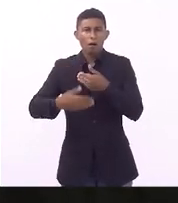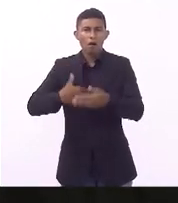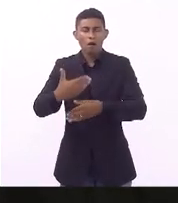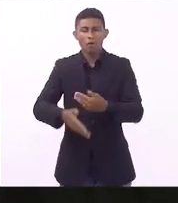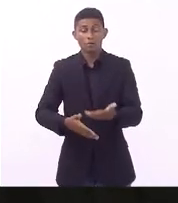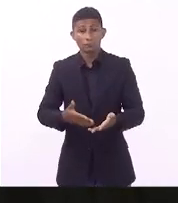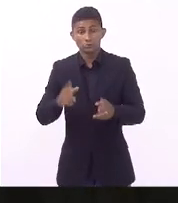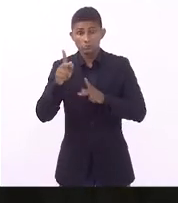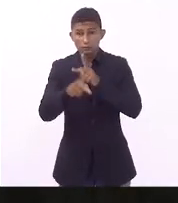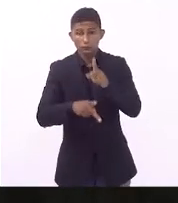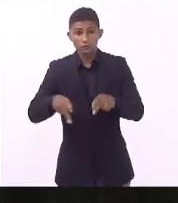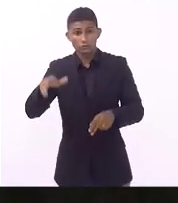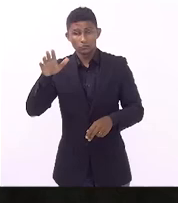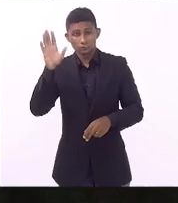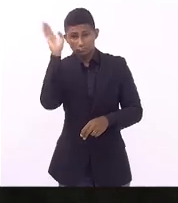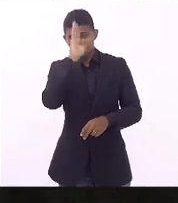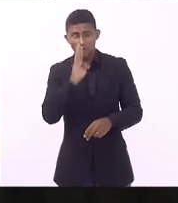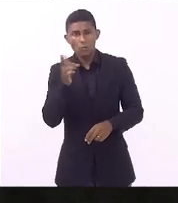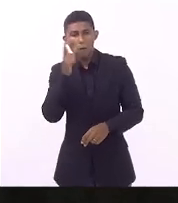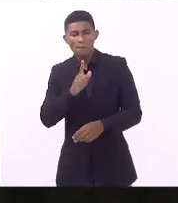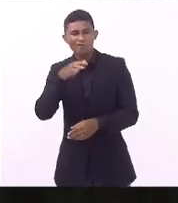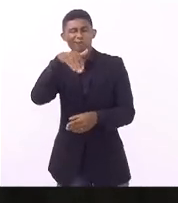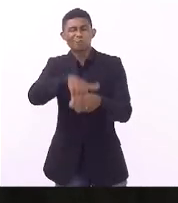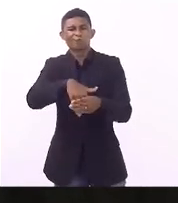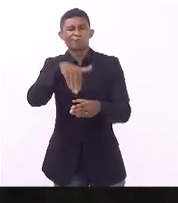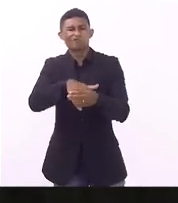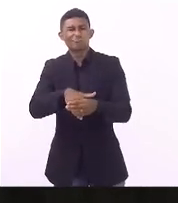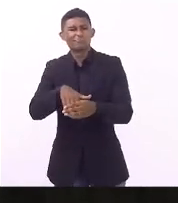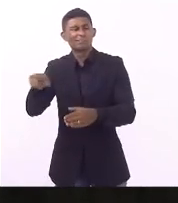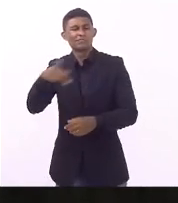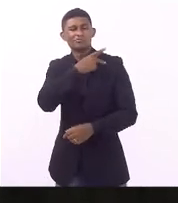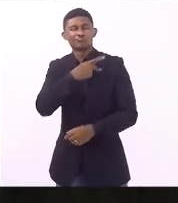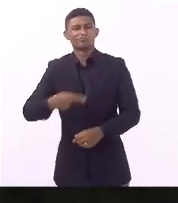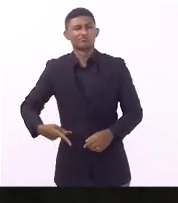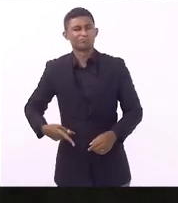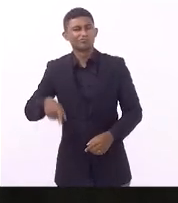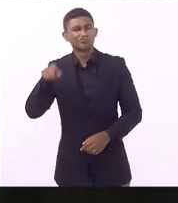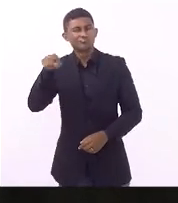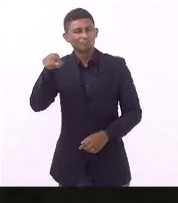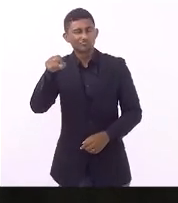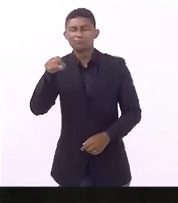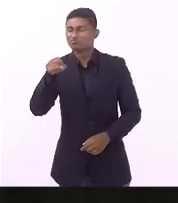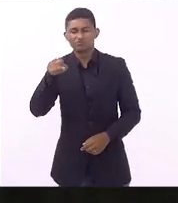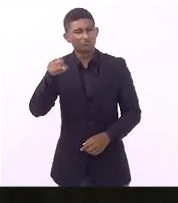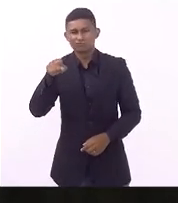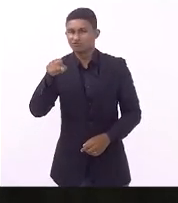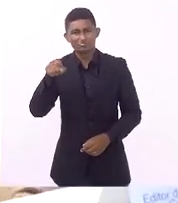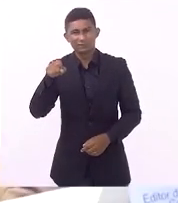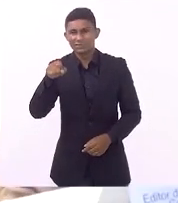um presidente muito pior, tosco e ignorante, numa verdadeira atentado à democracia.